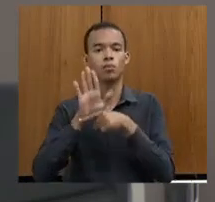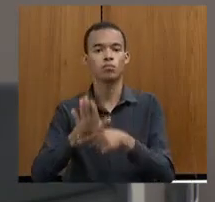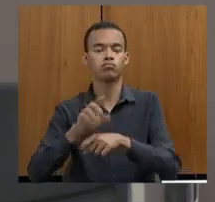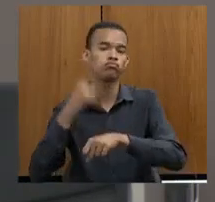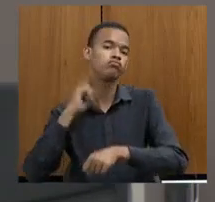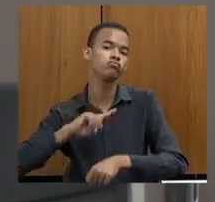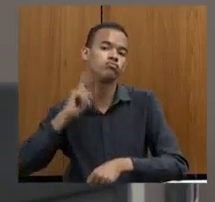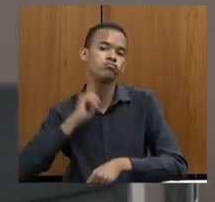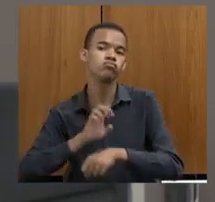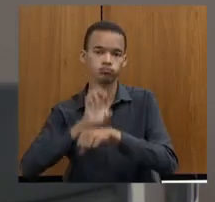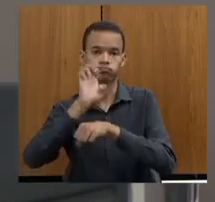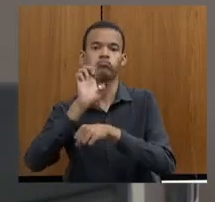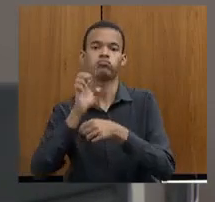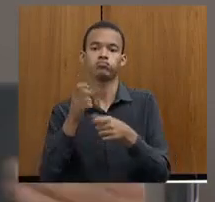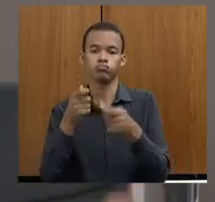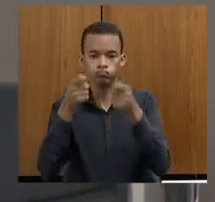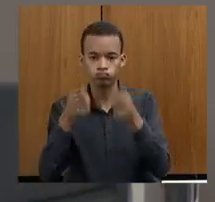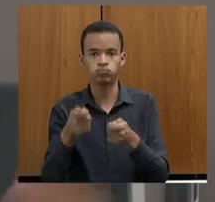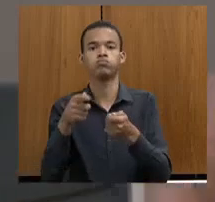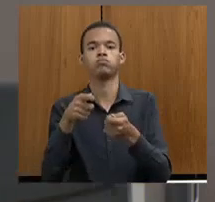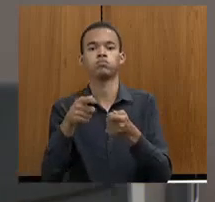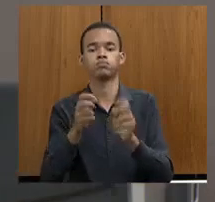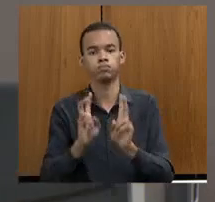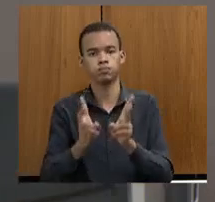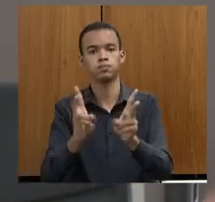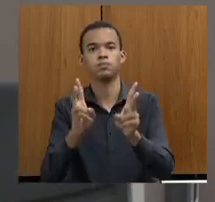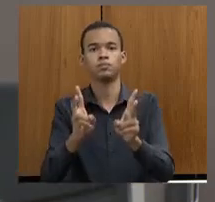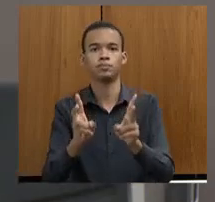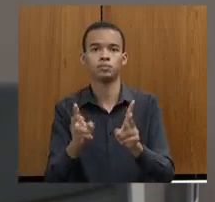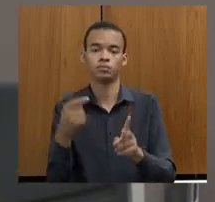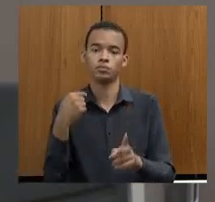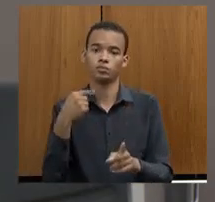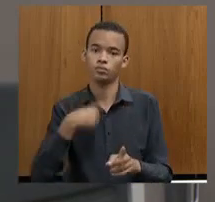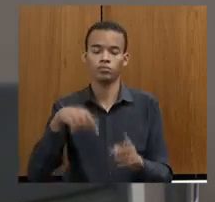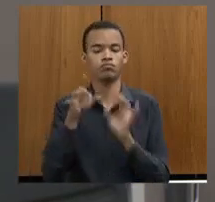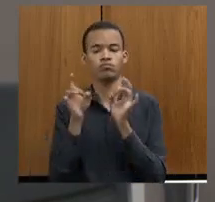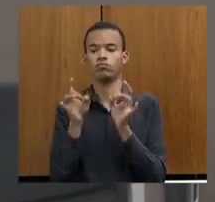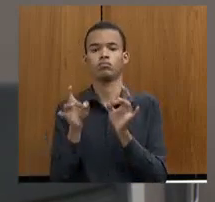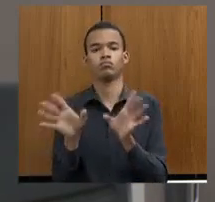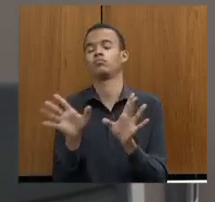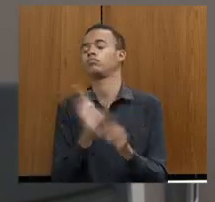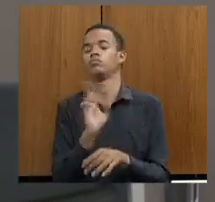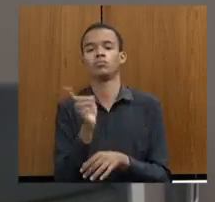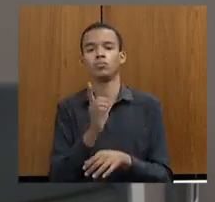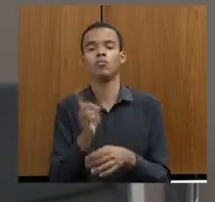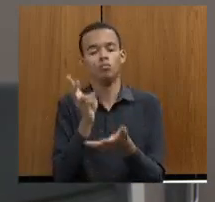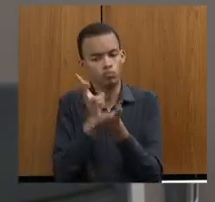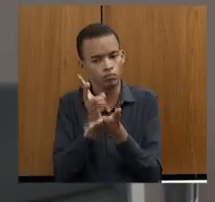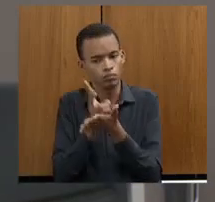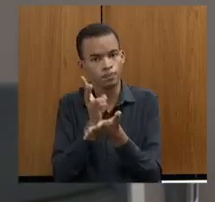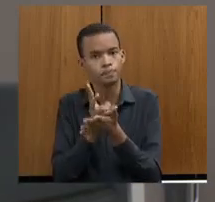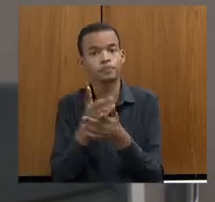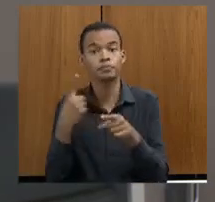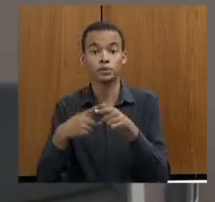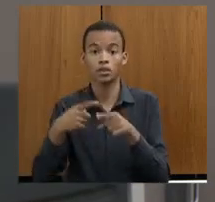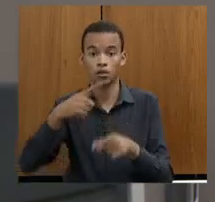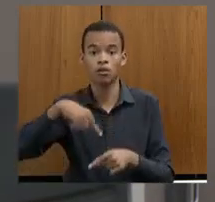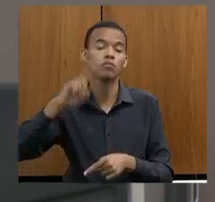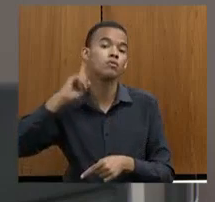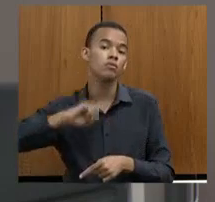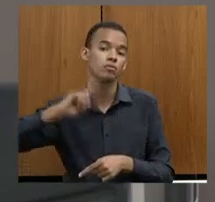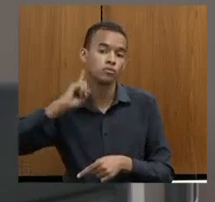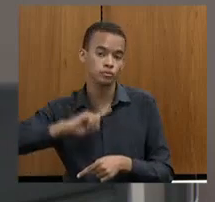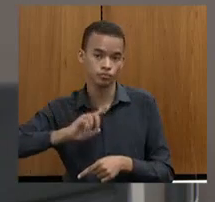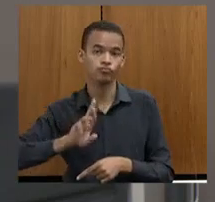e até me chama atenção porque os servidores passaram por isso aqueles que já estão no estado mas nós que Assumimos o governo do estado em 2019